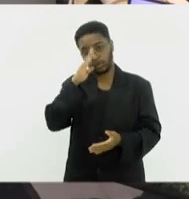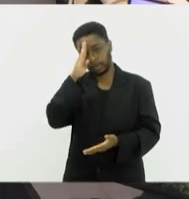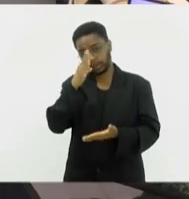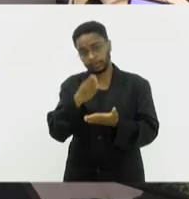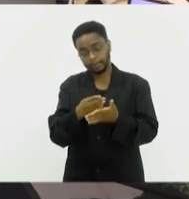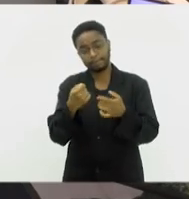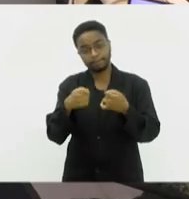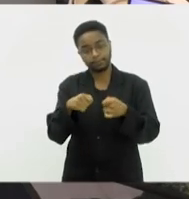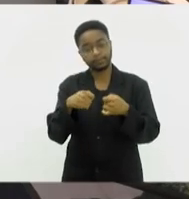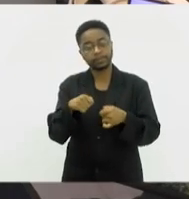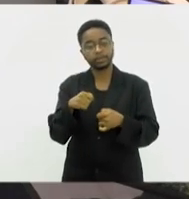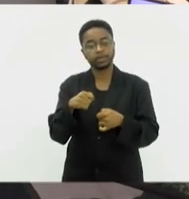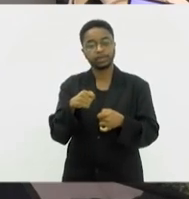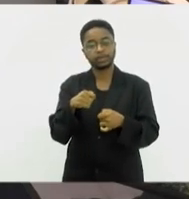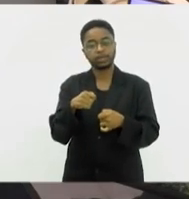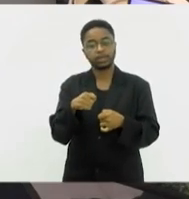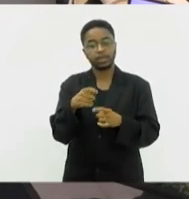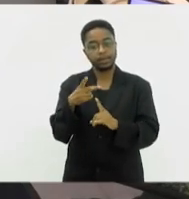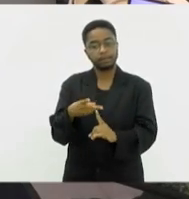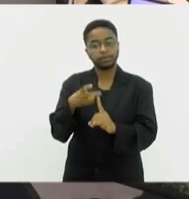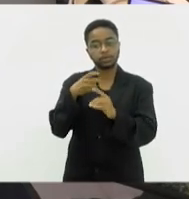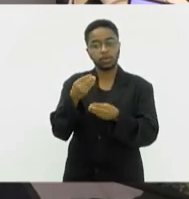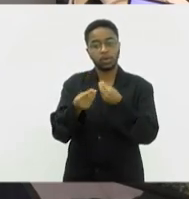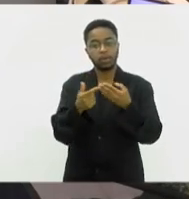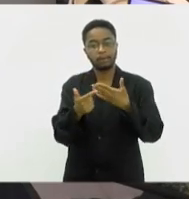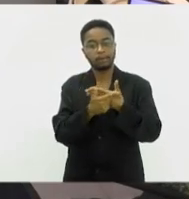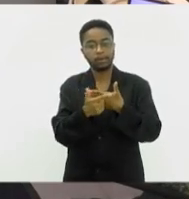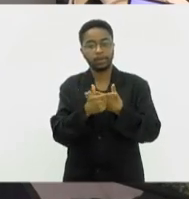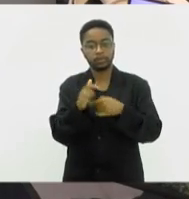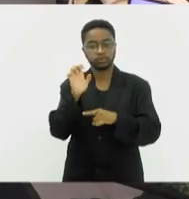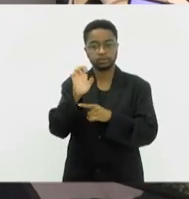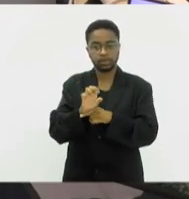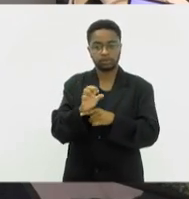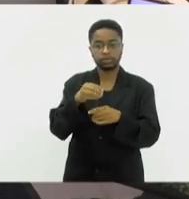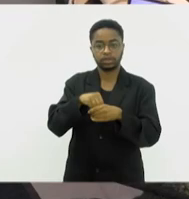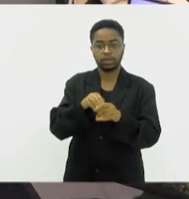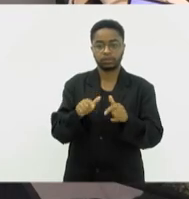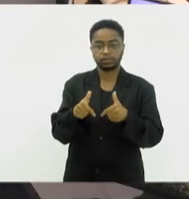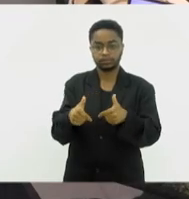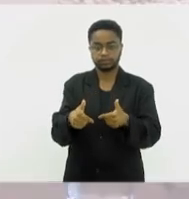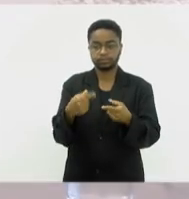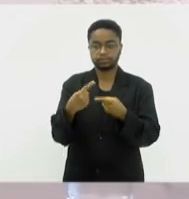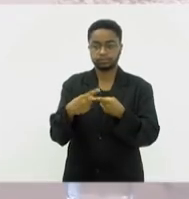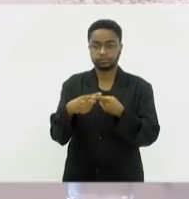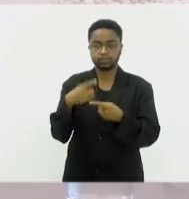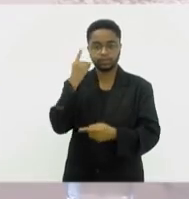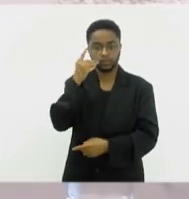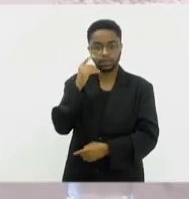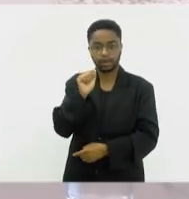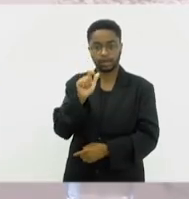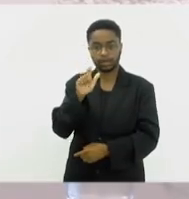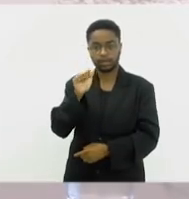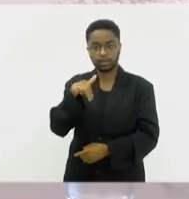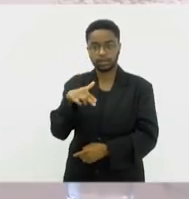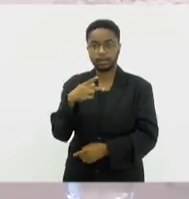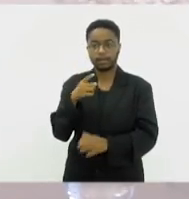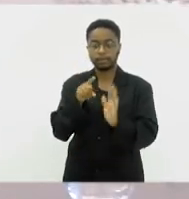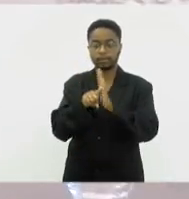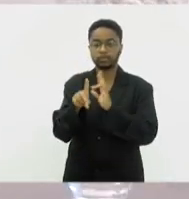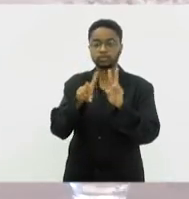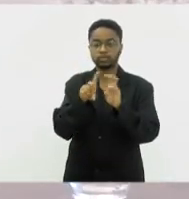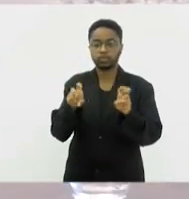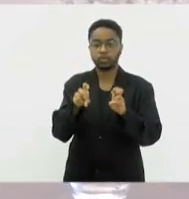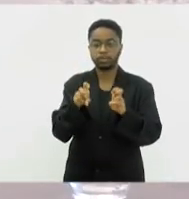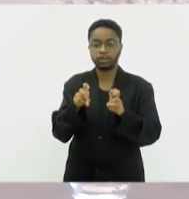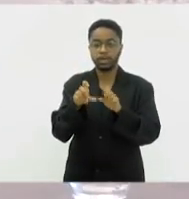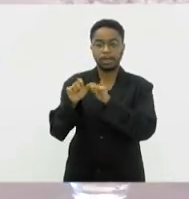o reconhecimento por parte do papel do Estado nessas ações, né? O deputado Alan questionava sobre a